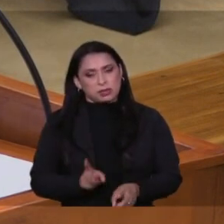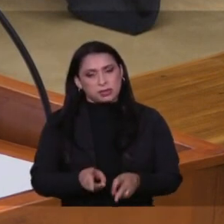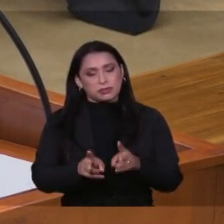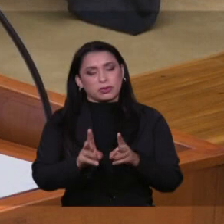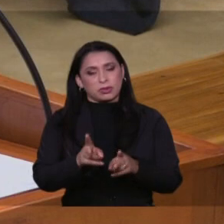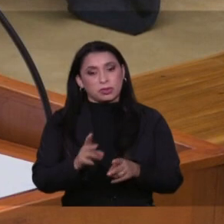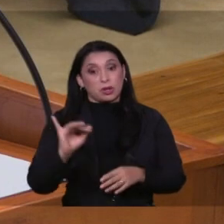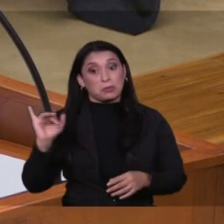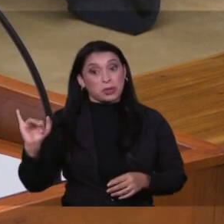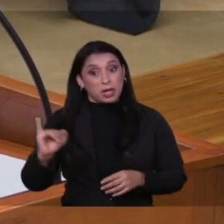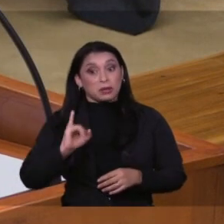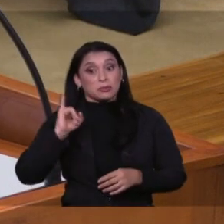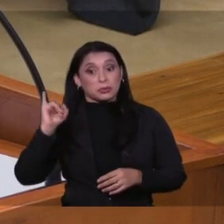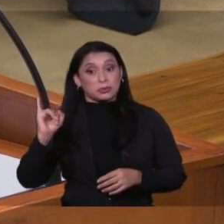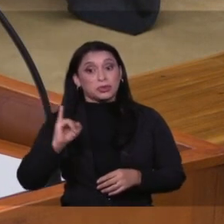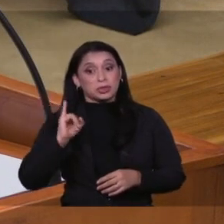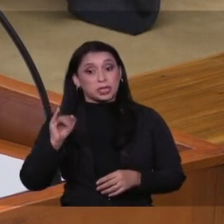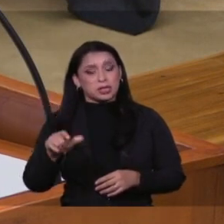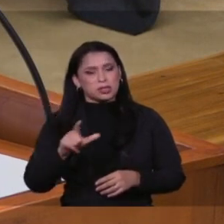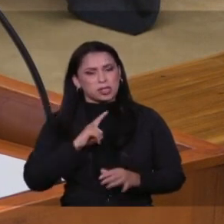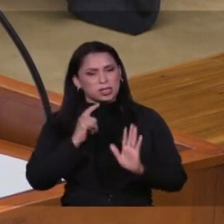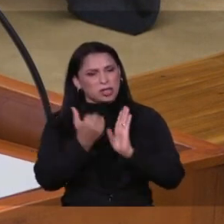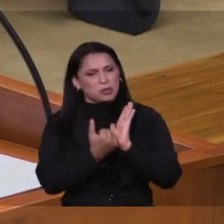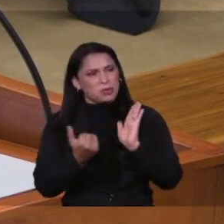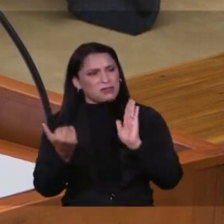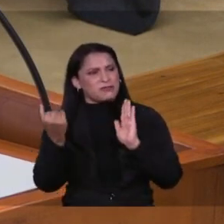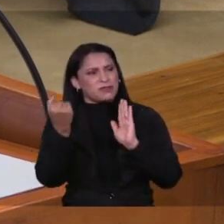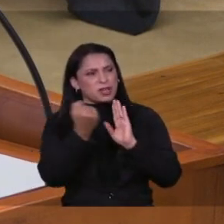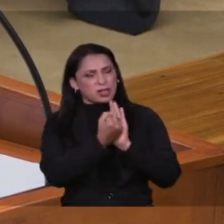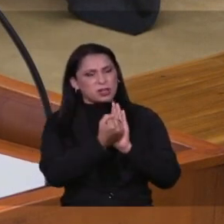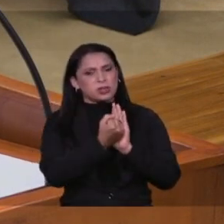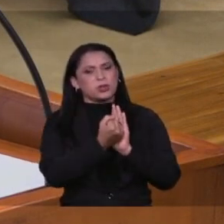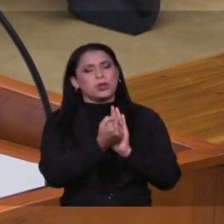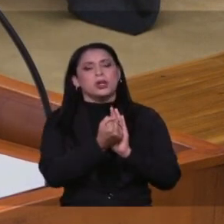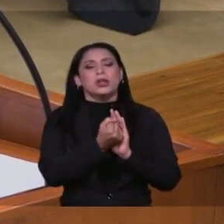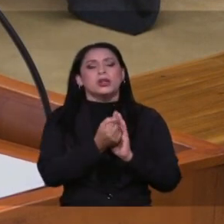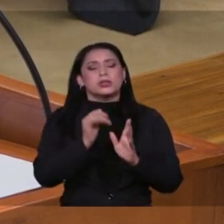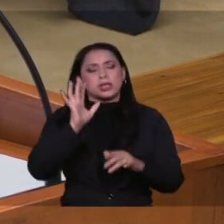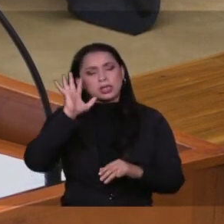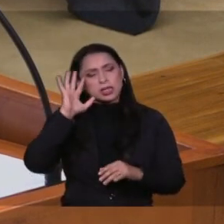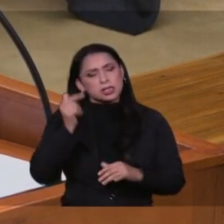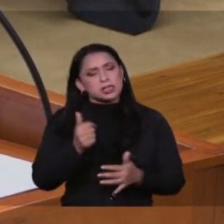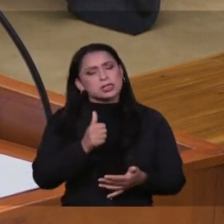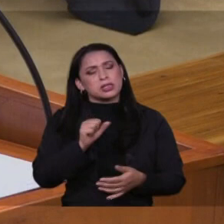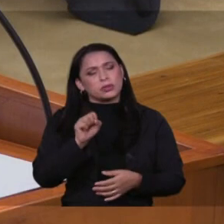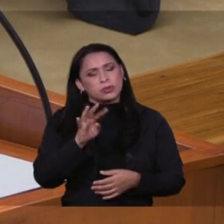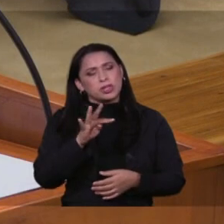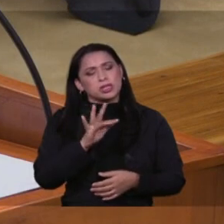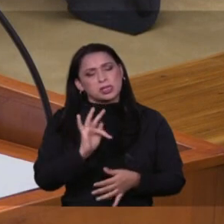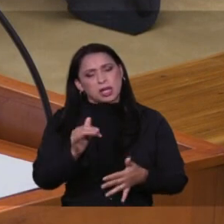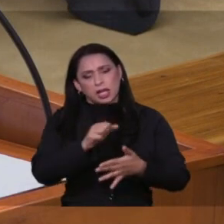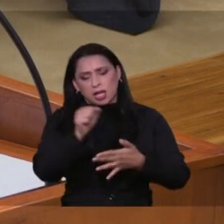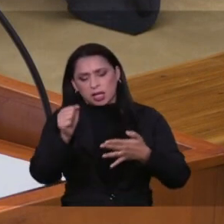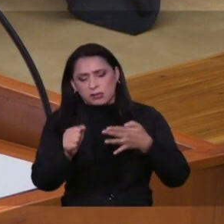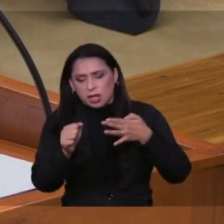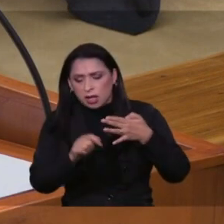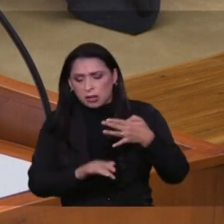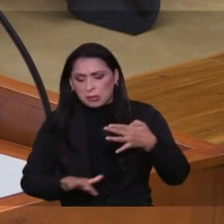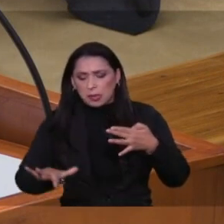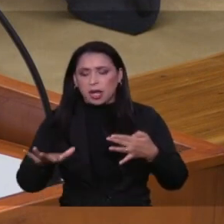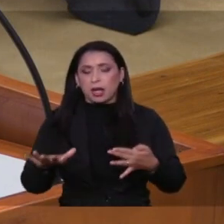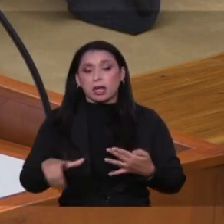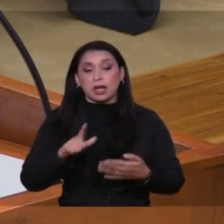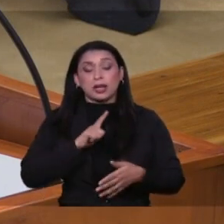porque é importante que haja um avanço no bojo da jurisdição do Supremo Tribunal Federal, da jurisprudência do Supremo Tribunal